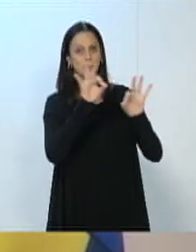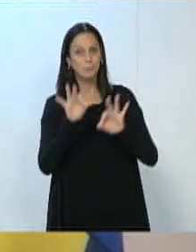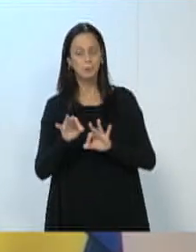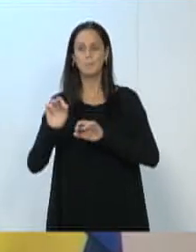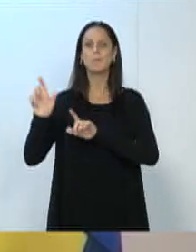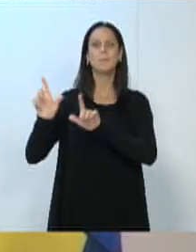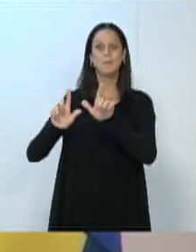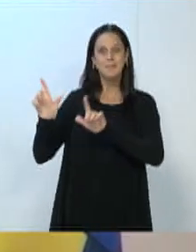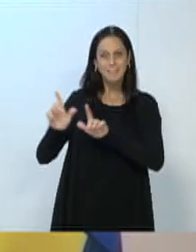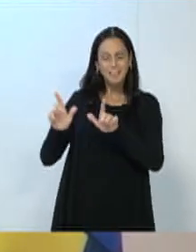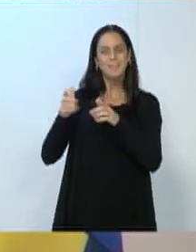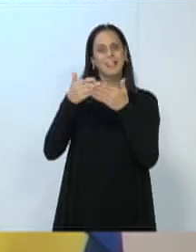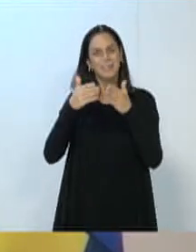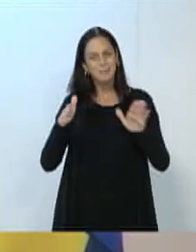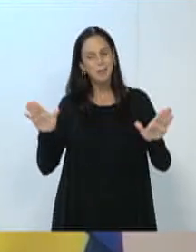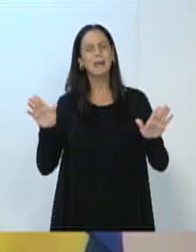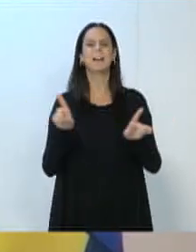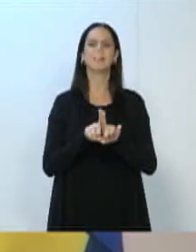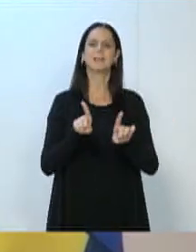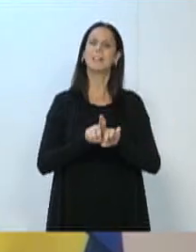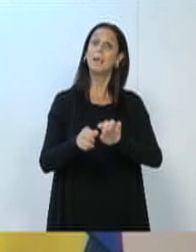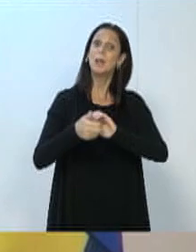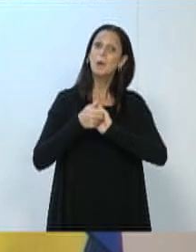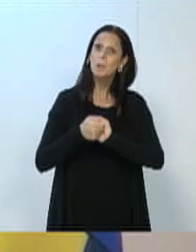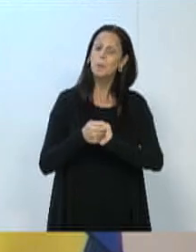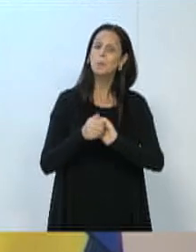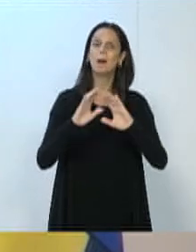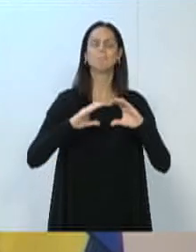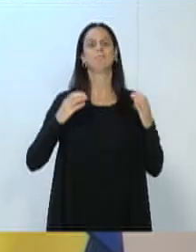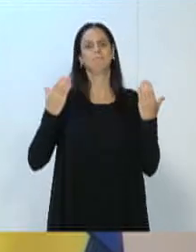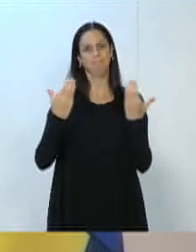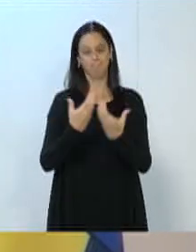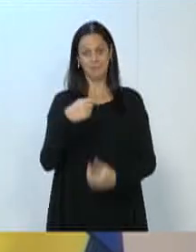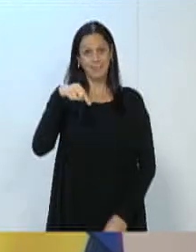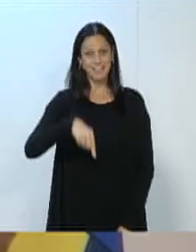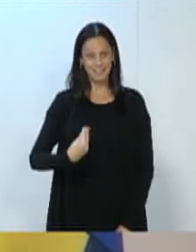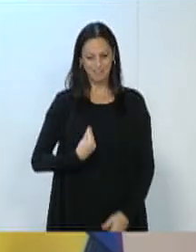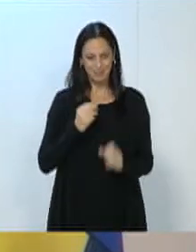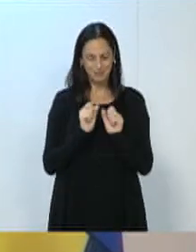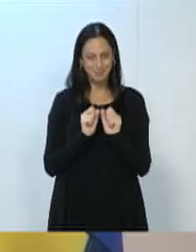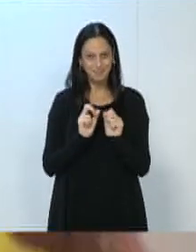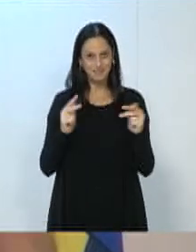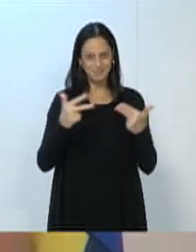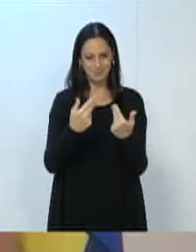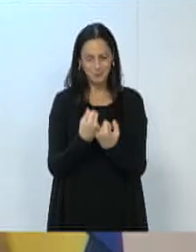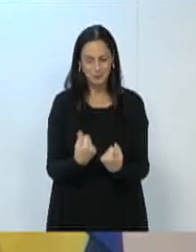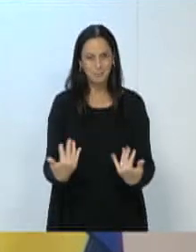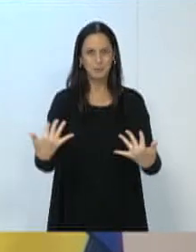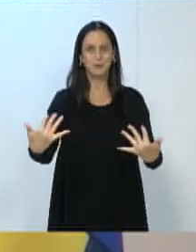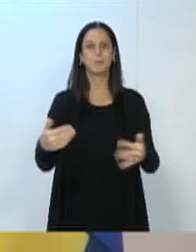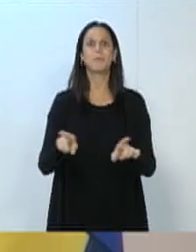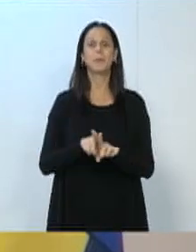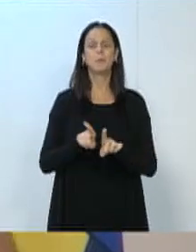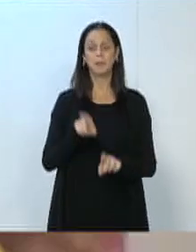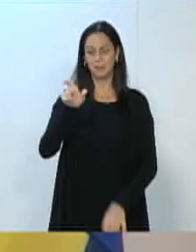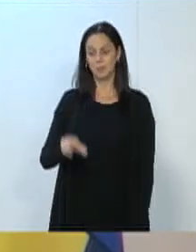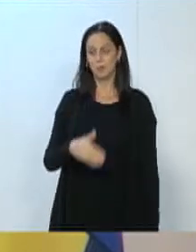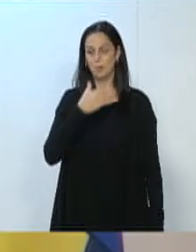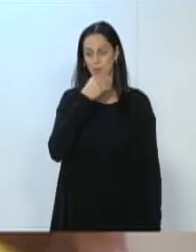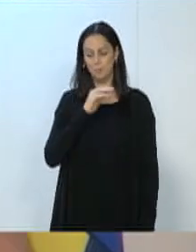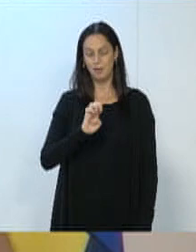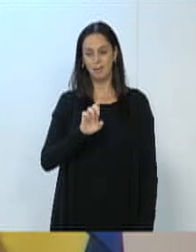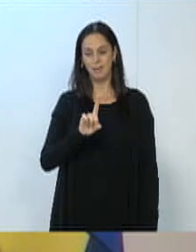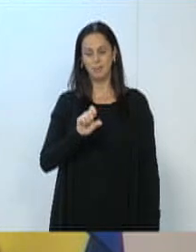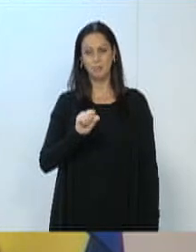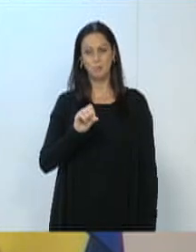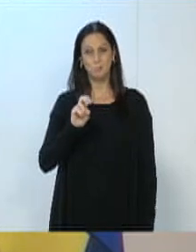TV aberta até que ele também complementar a comunidade que está nos acompanhando complementar o S Lourenço presidente da